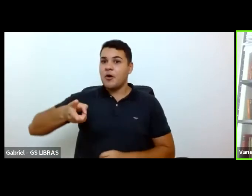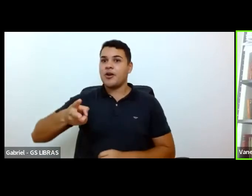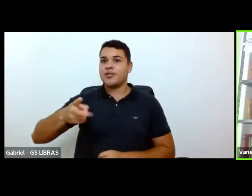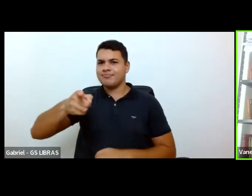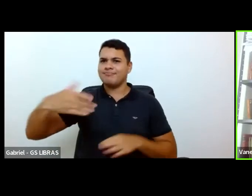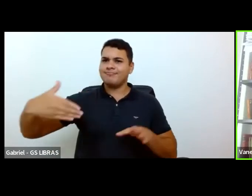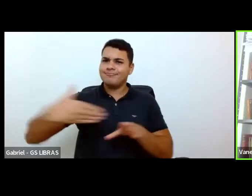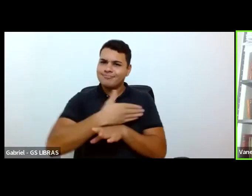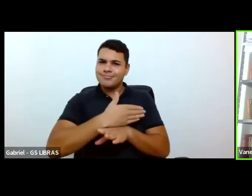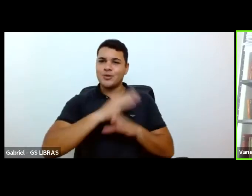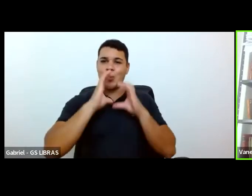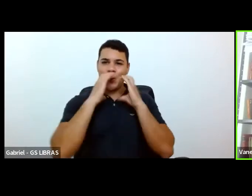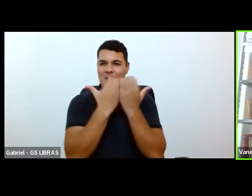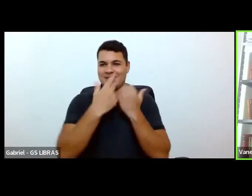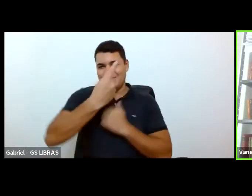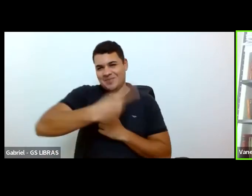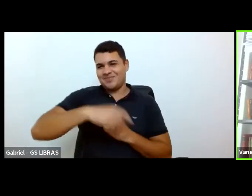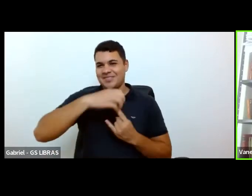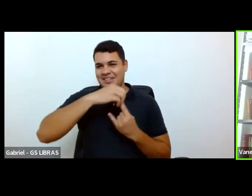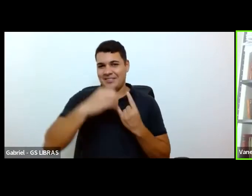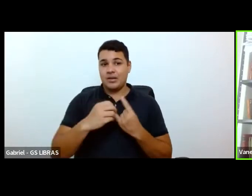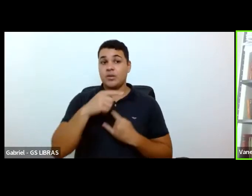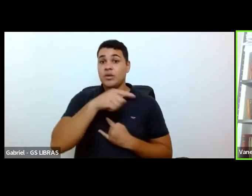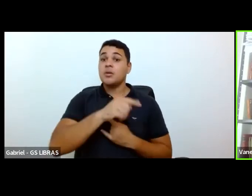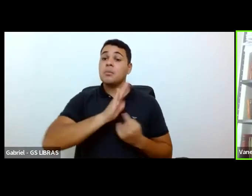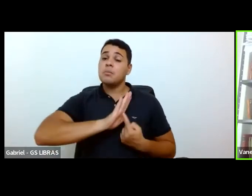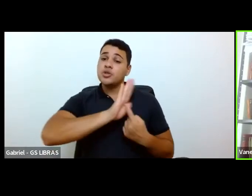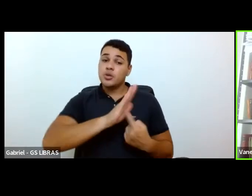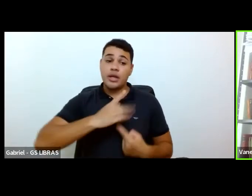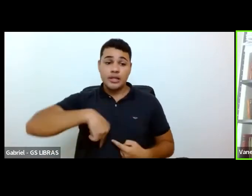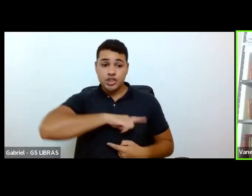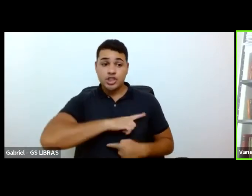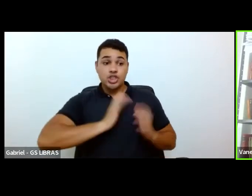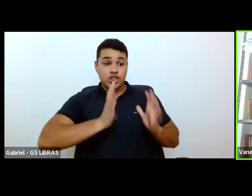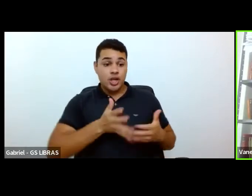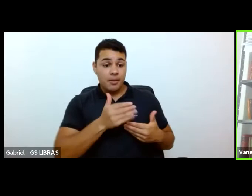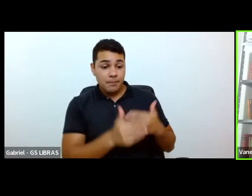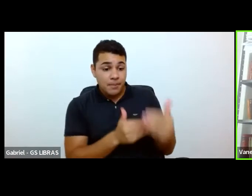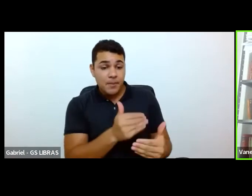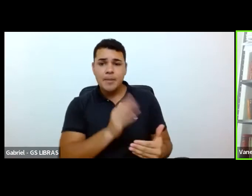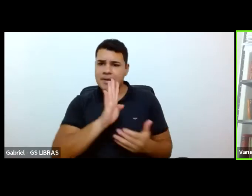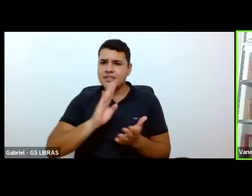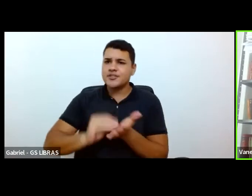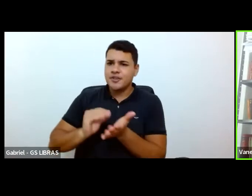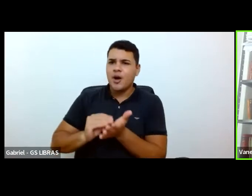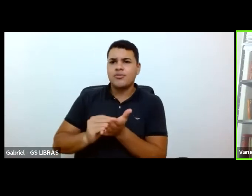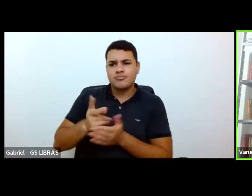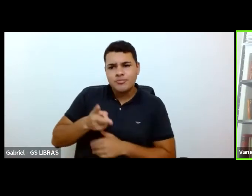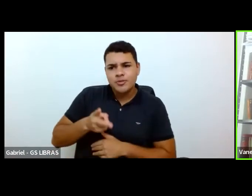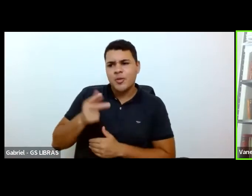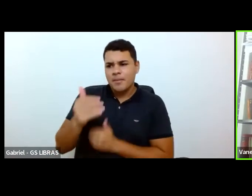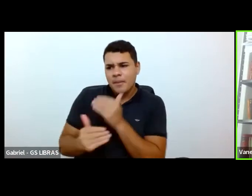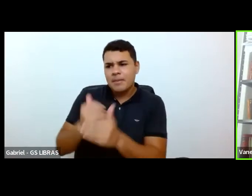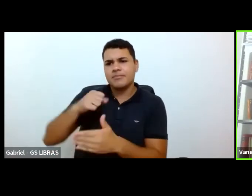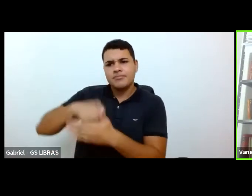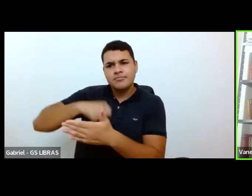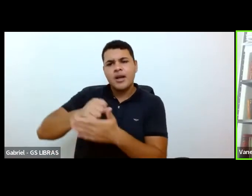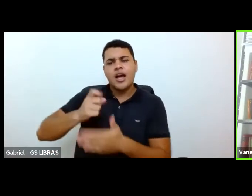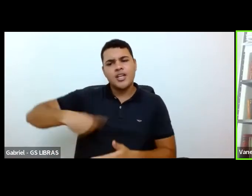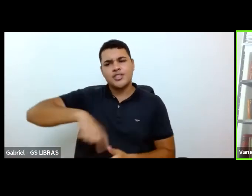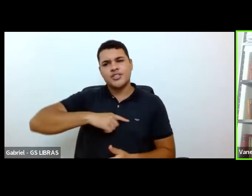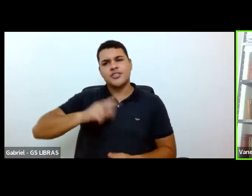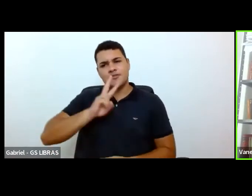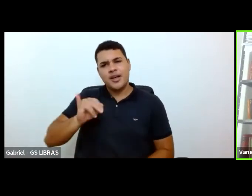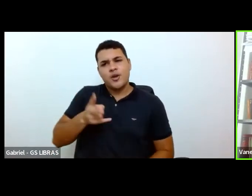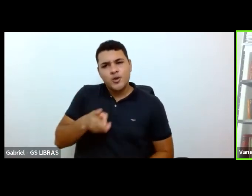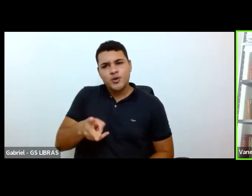Interno, mostrando que já avançamos e temos muito a fazer. Vamos sim desenvolver a disciplina transversal proposta pelo comitê,